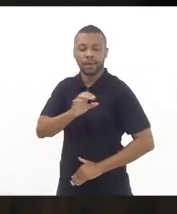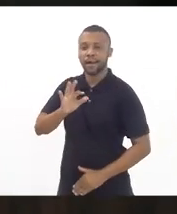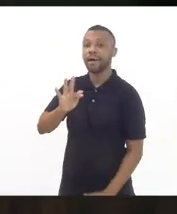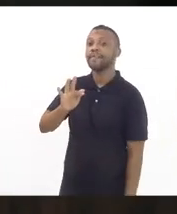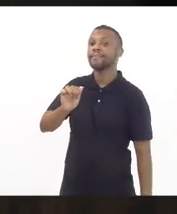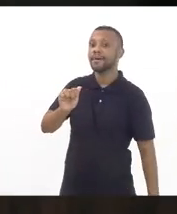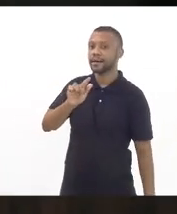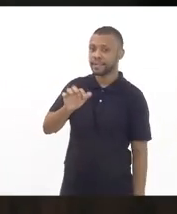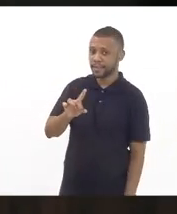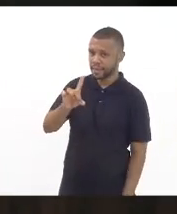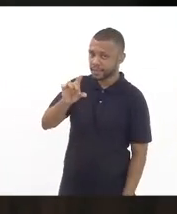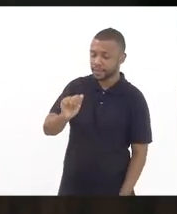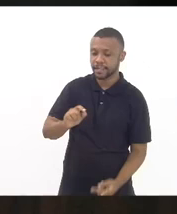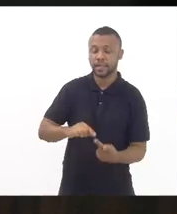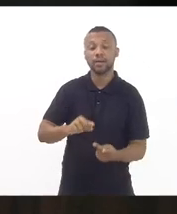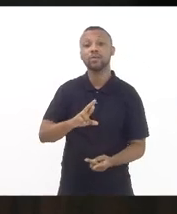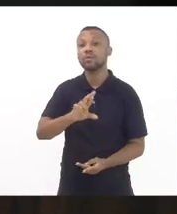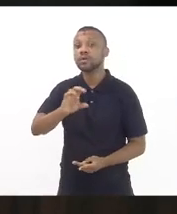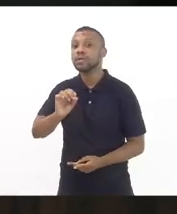do Rio Previdência.